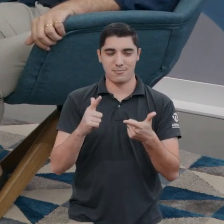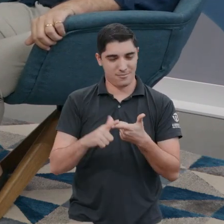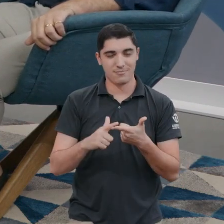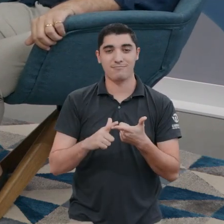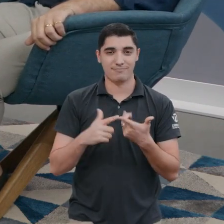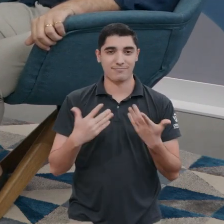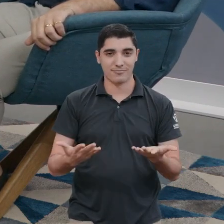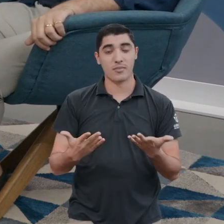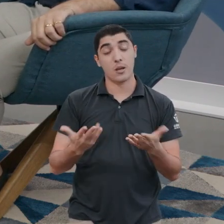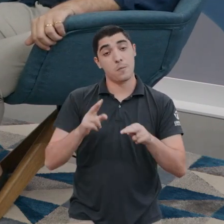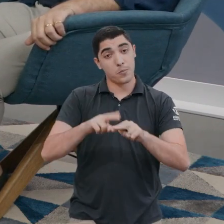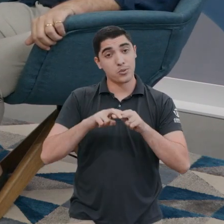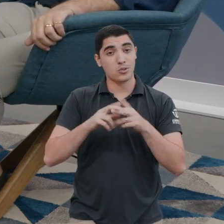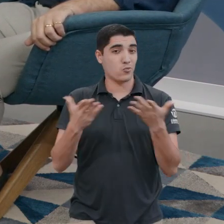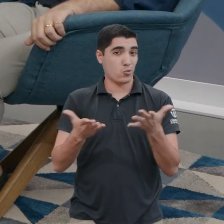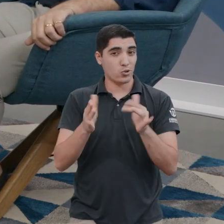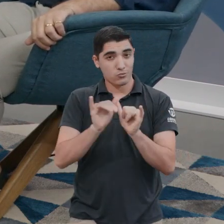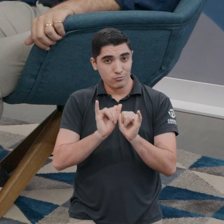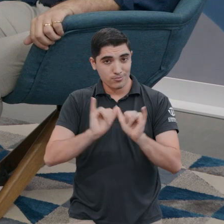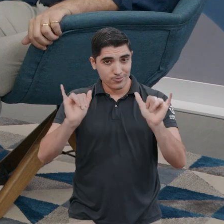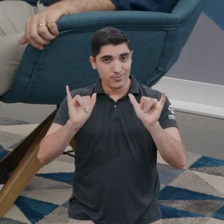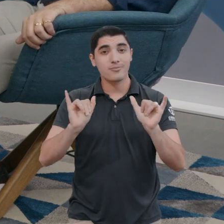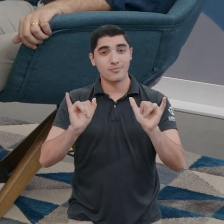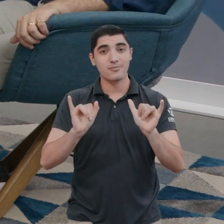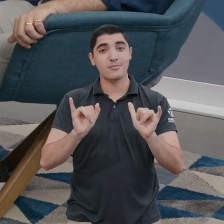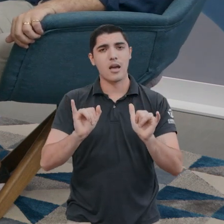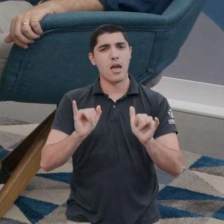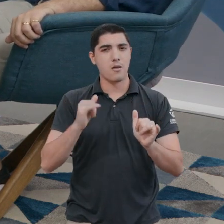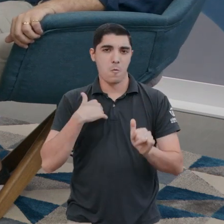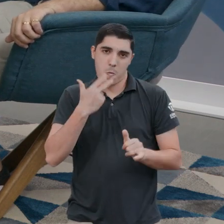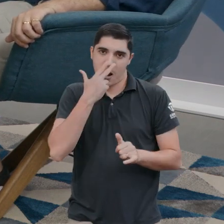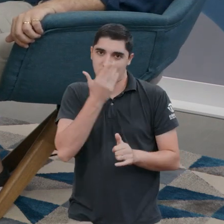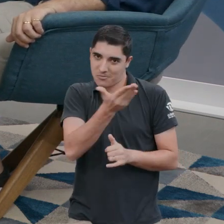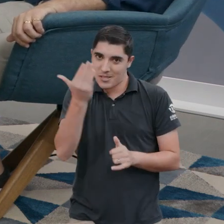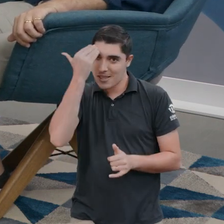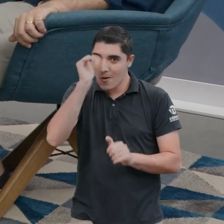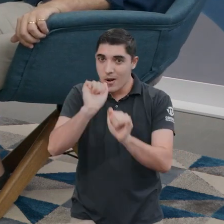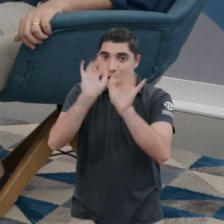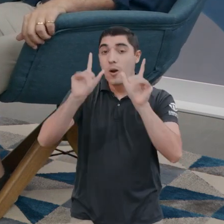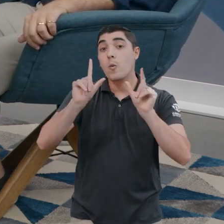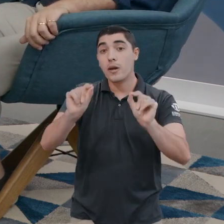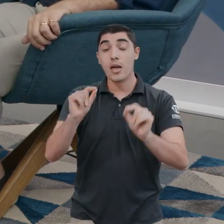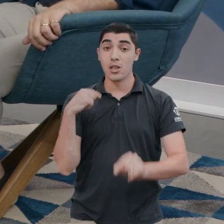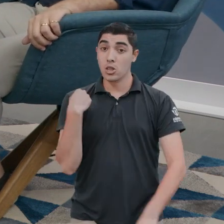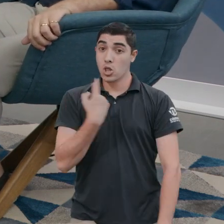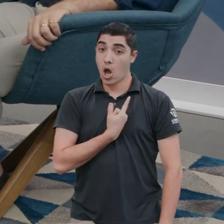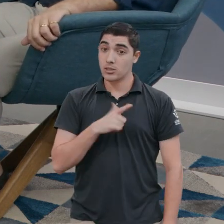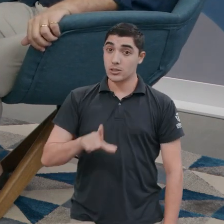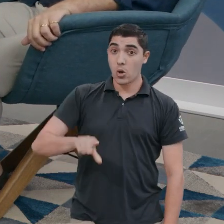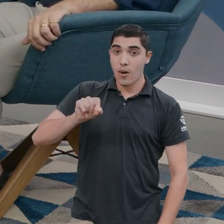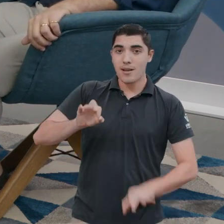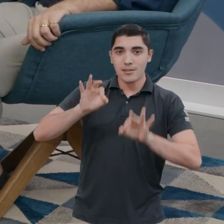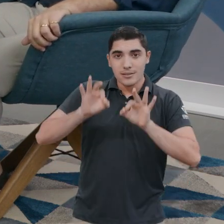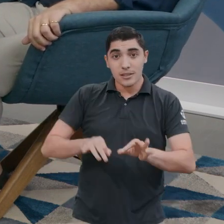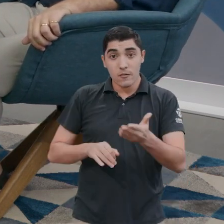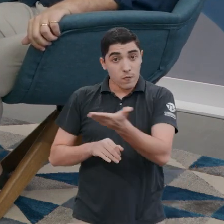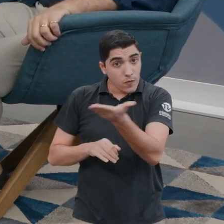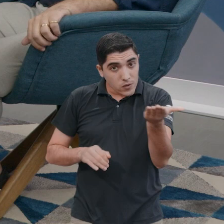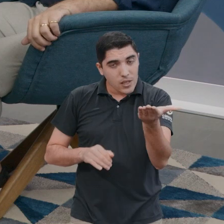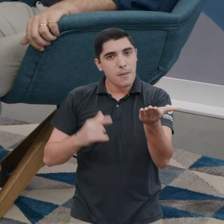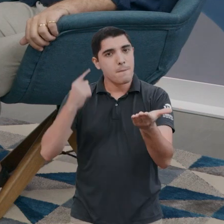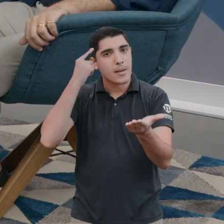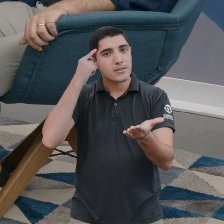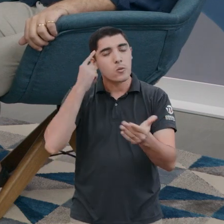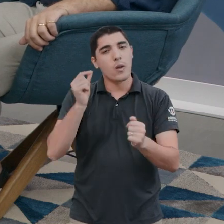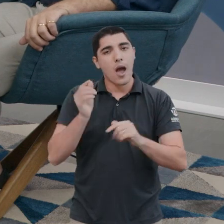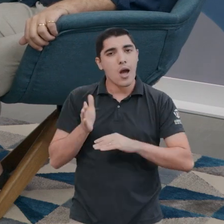sobre muitas coisas. Portanto, a mensagem que fica hoje, né, eu acho que ficou bem claro, é que a escolha é nossa, é sua, de ajudar